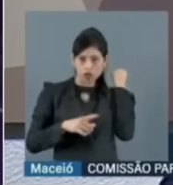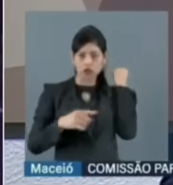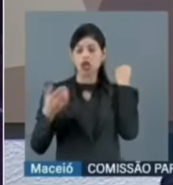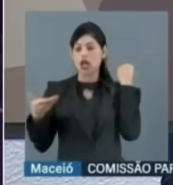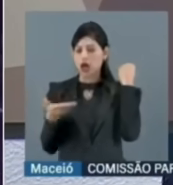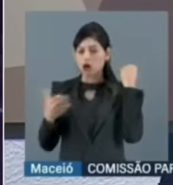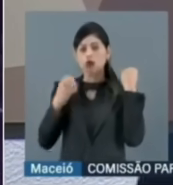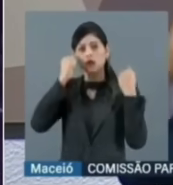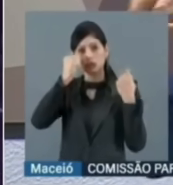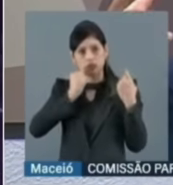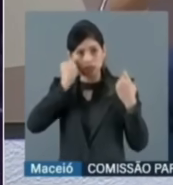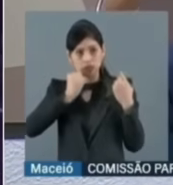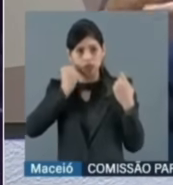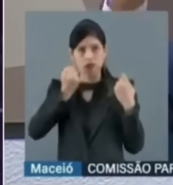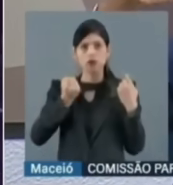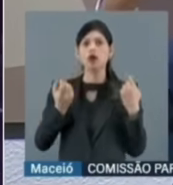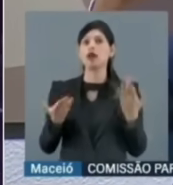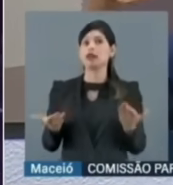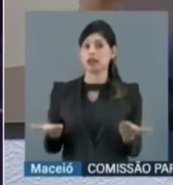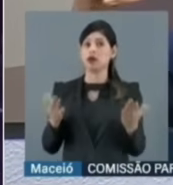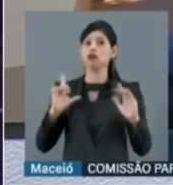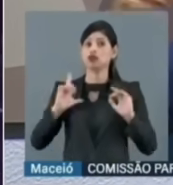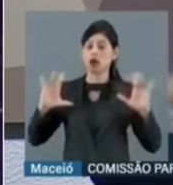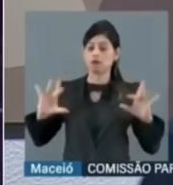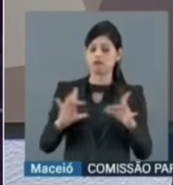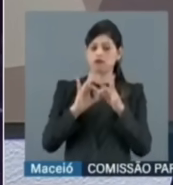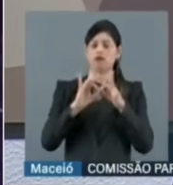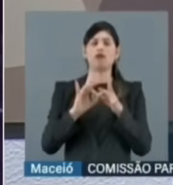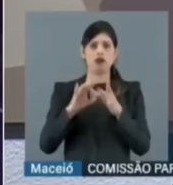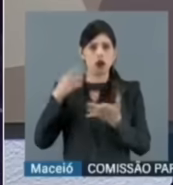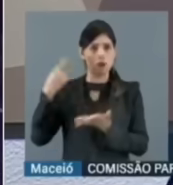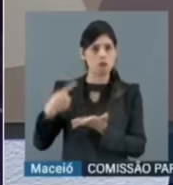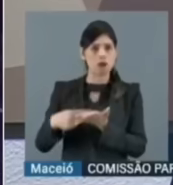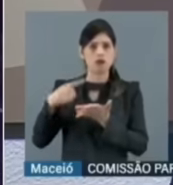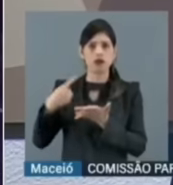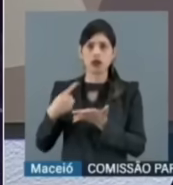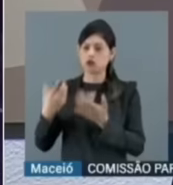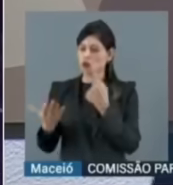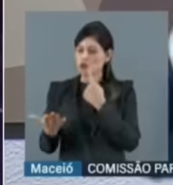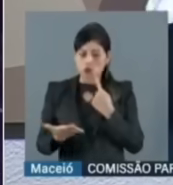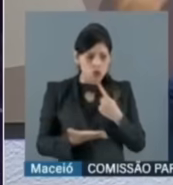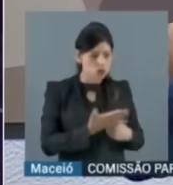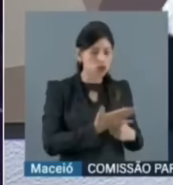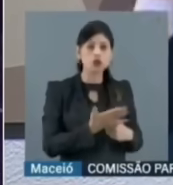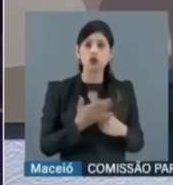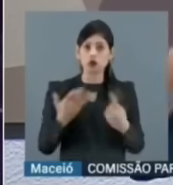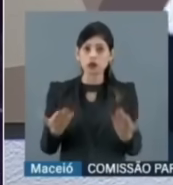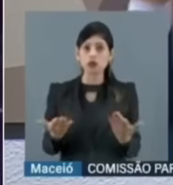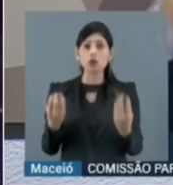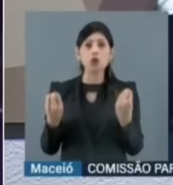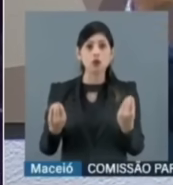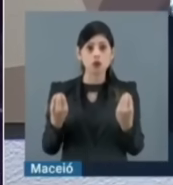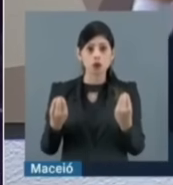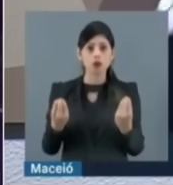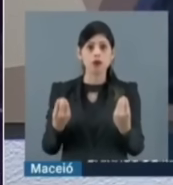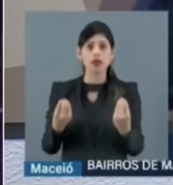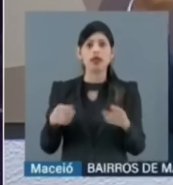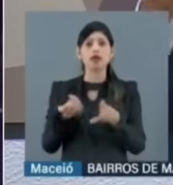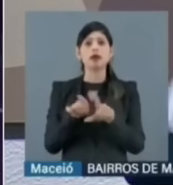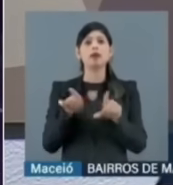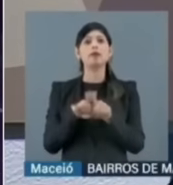senador é aprovada de forma colegiada O desfazimento salvo situações